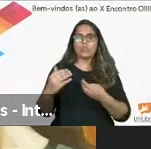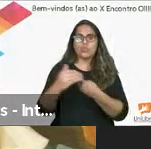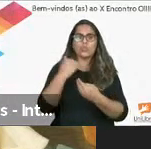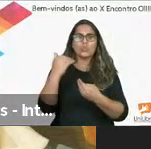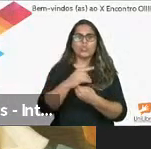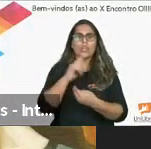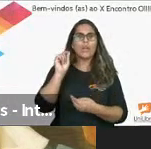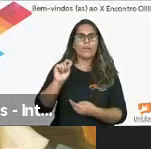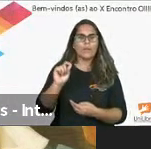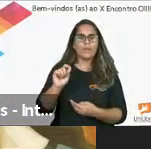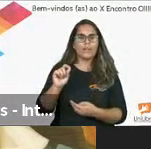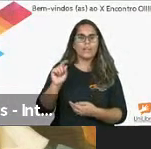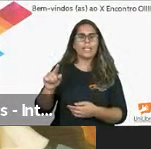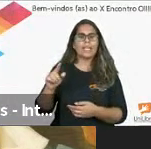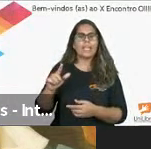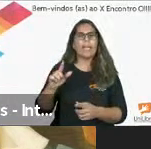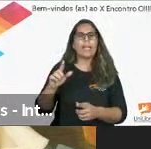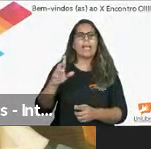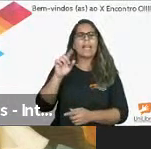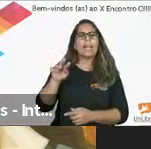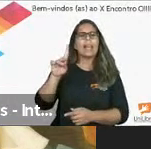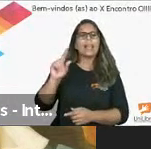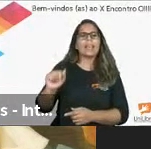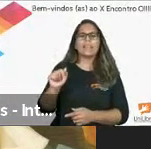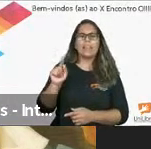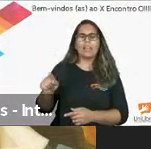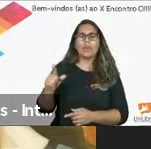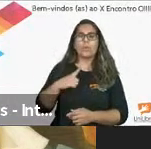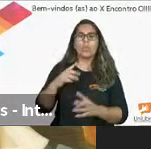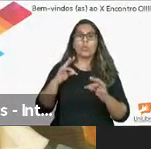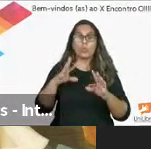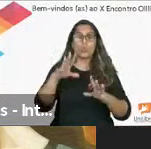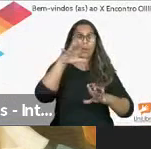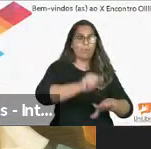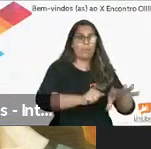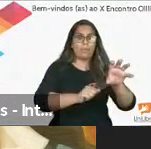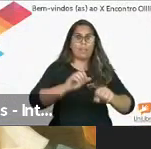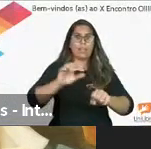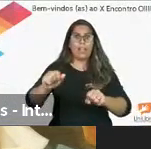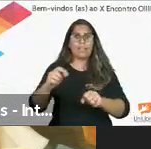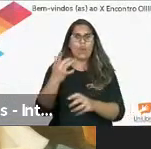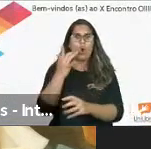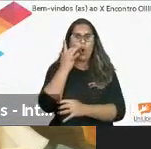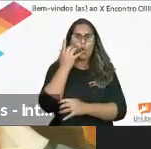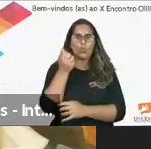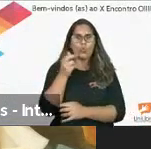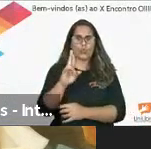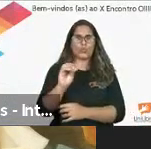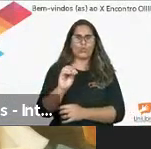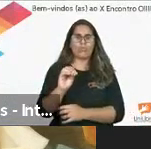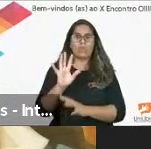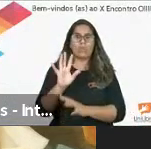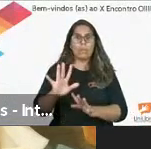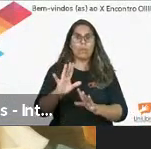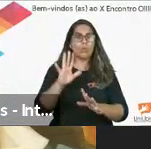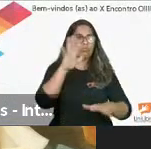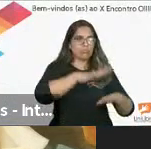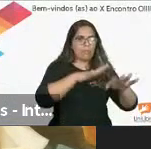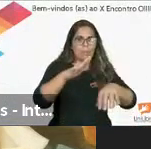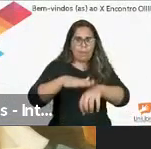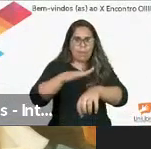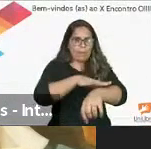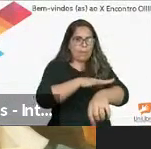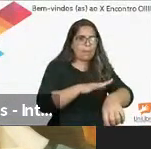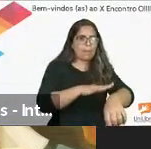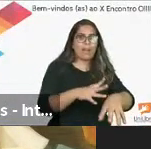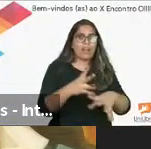era na lenda do rei Midas, que tudo que ele tocava virava ouro. Mas, ao virar tudo, virar ouro, termina a